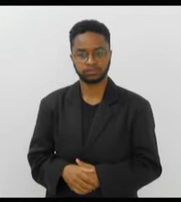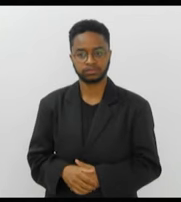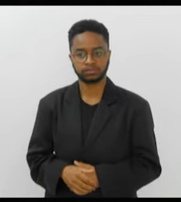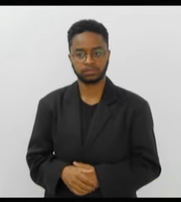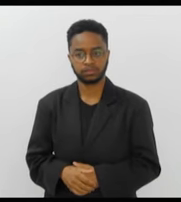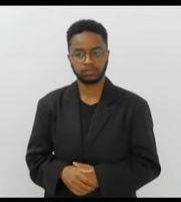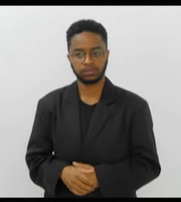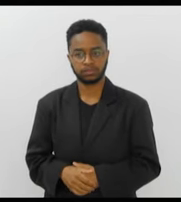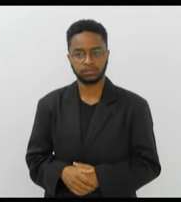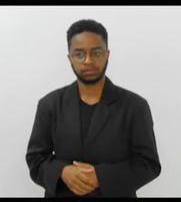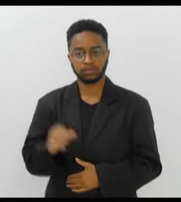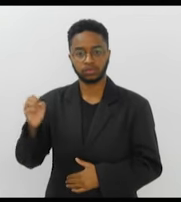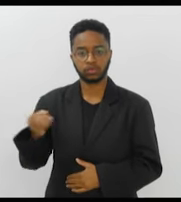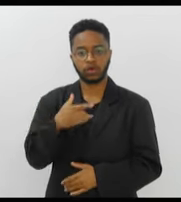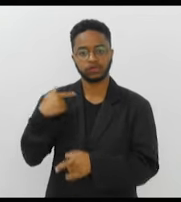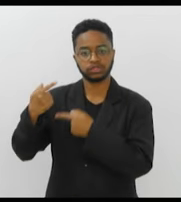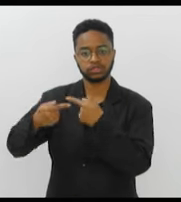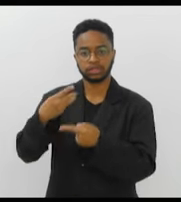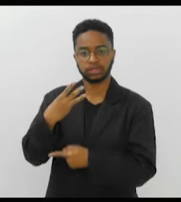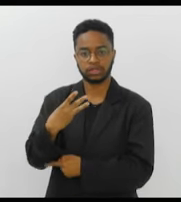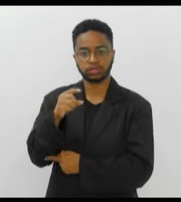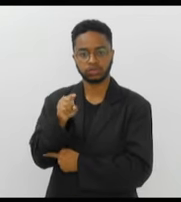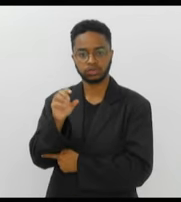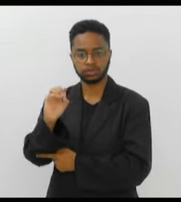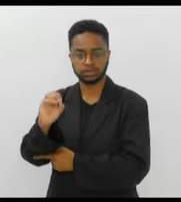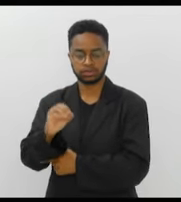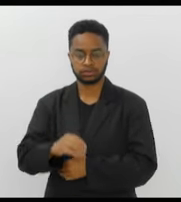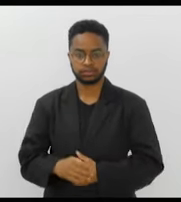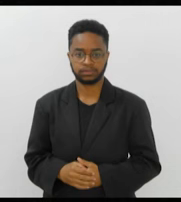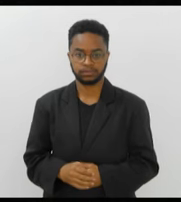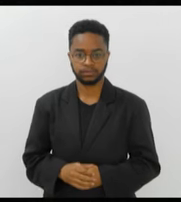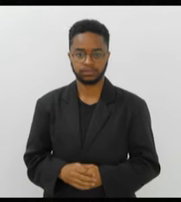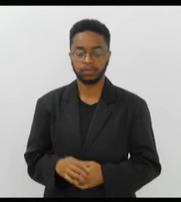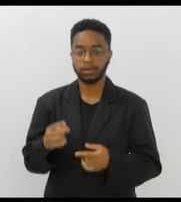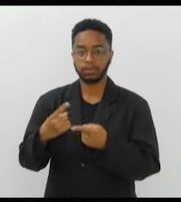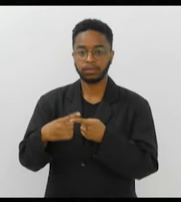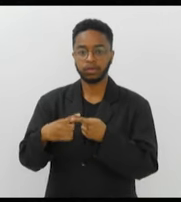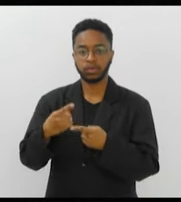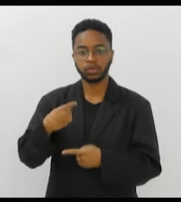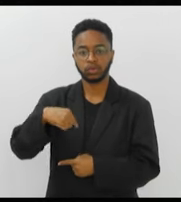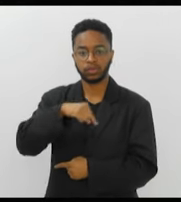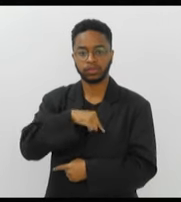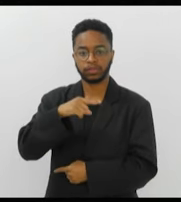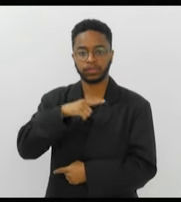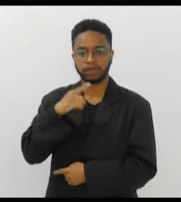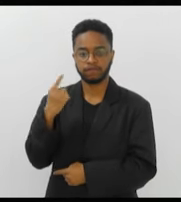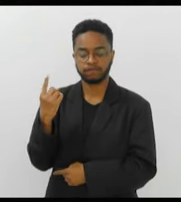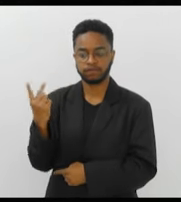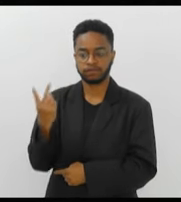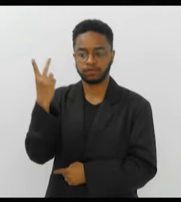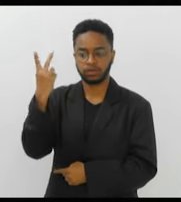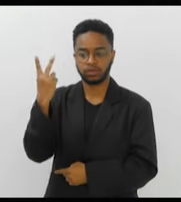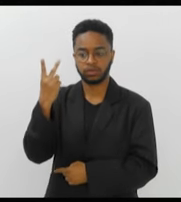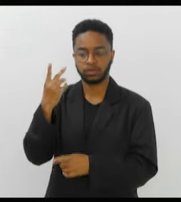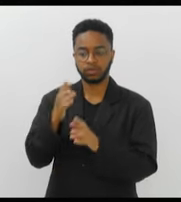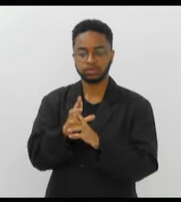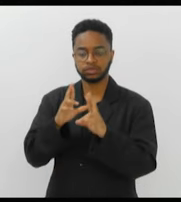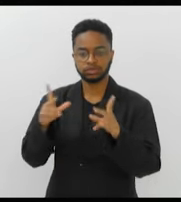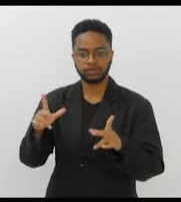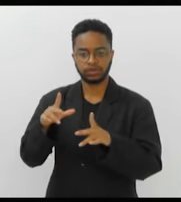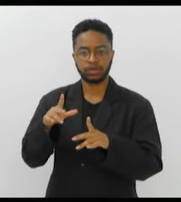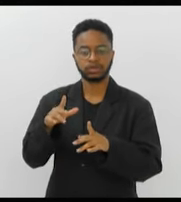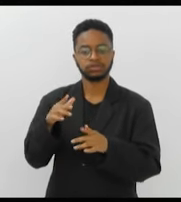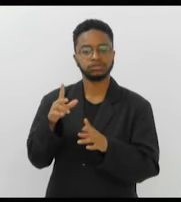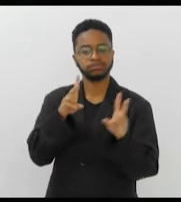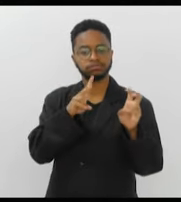New Generation 3.0, que a gente aqui tem valor, diferente da régua que